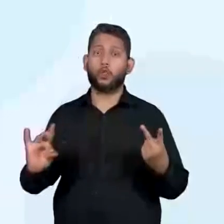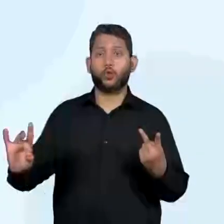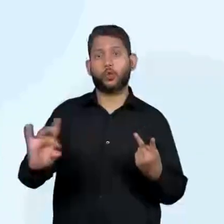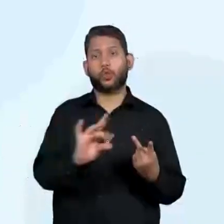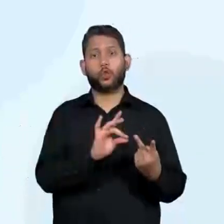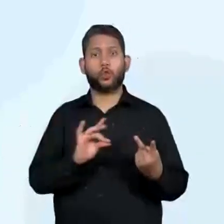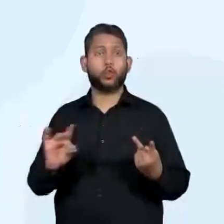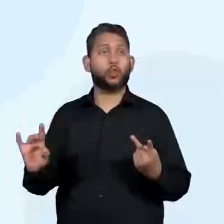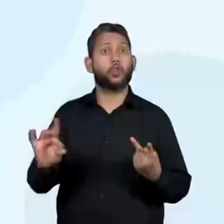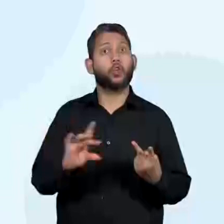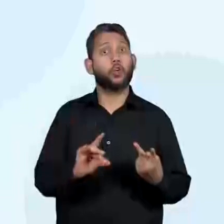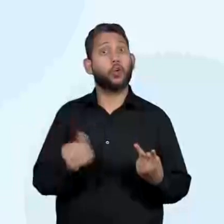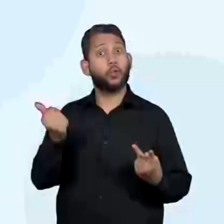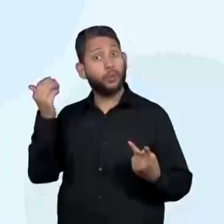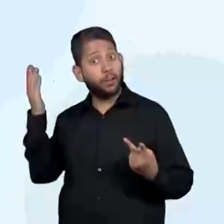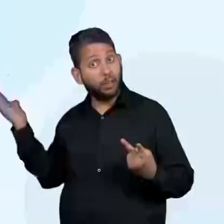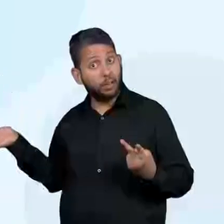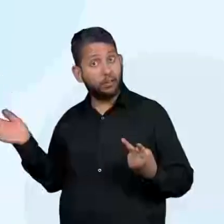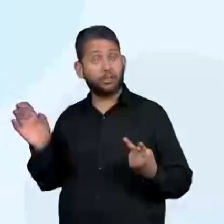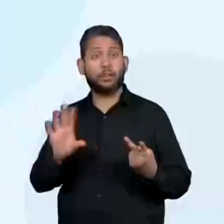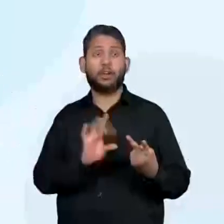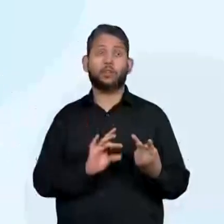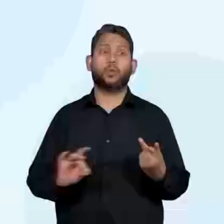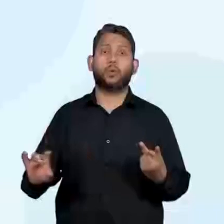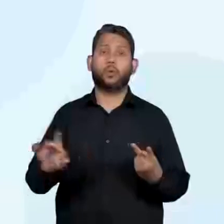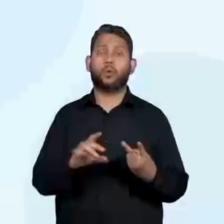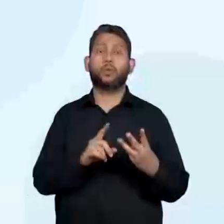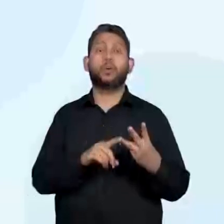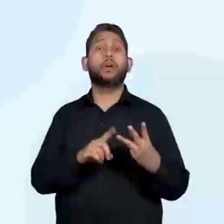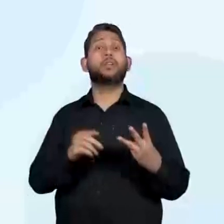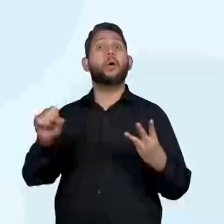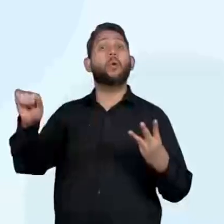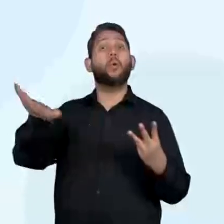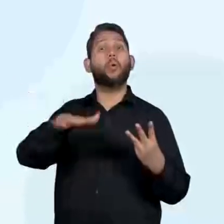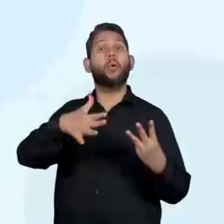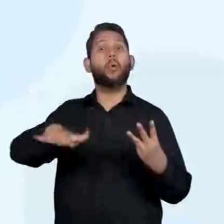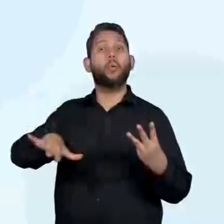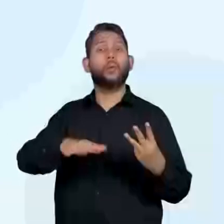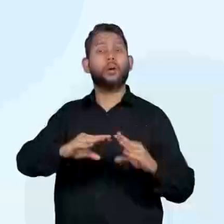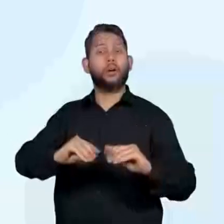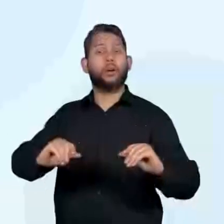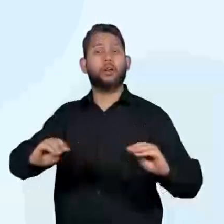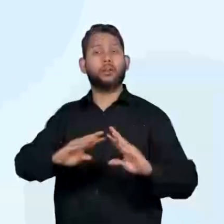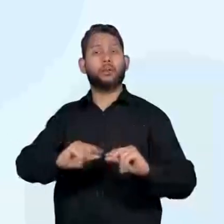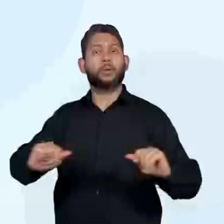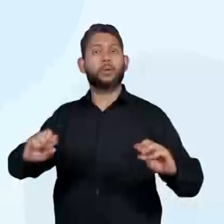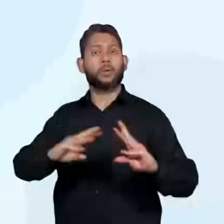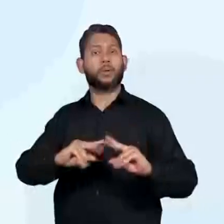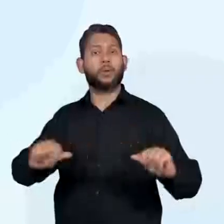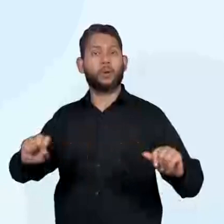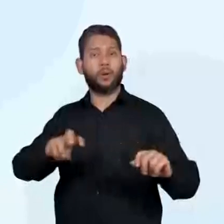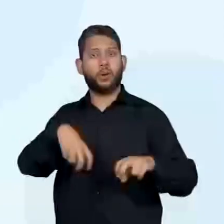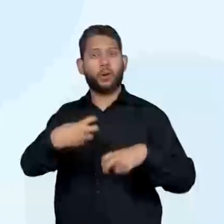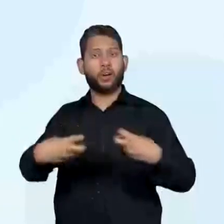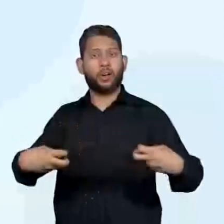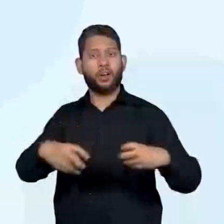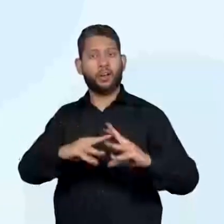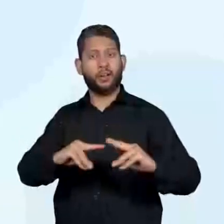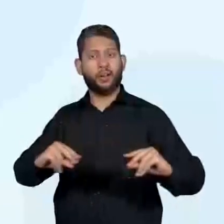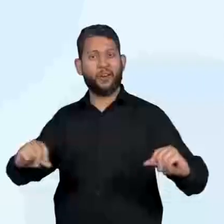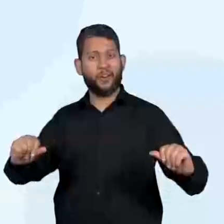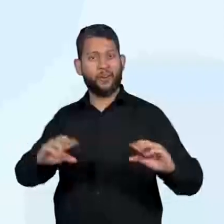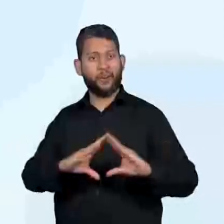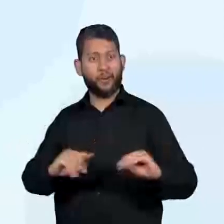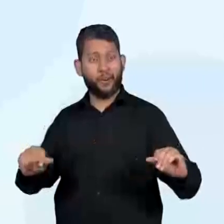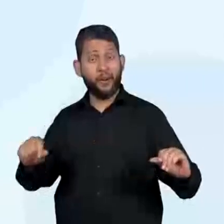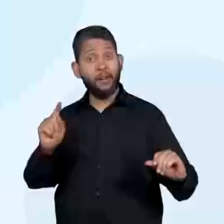argiloso, que é esse que está na tela, e também o solo orgânico. O solo orgânico é aquele que nós vimos, que é o solo